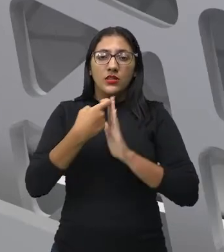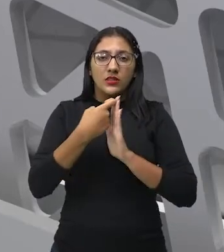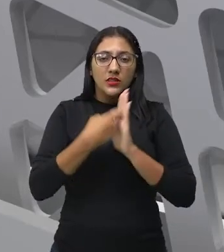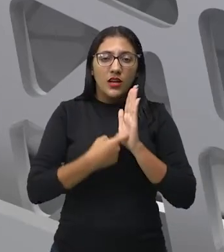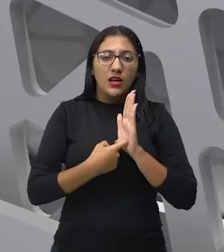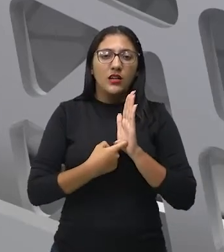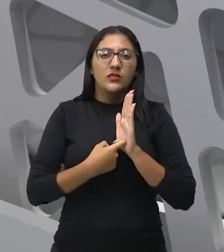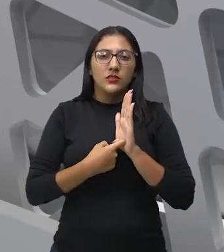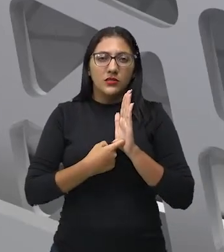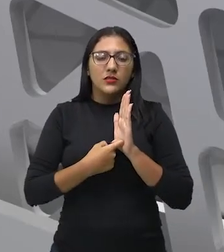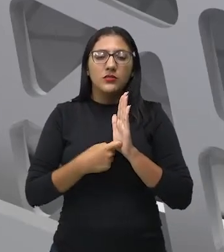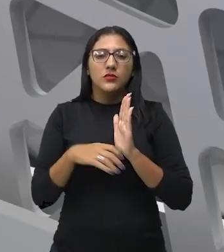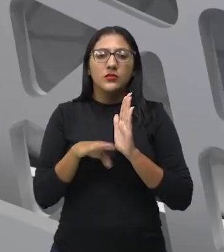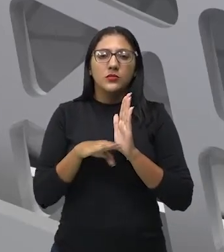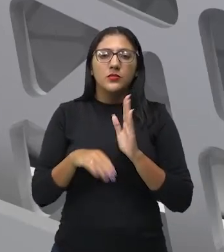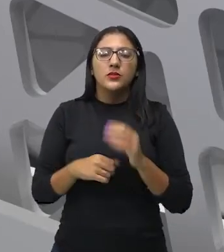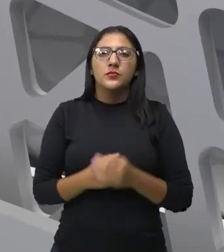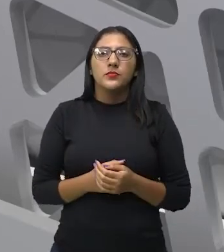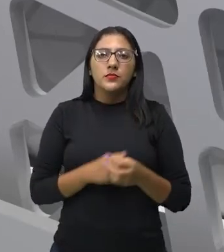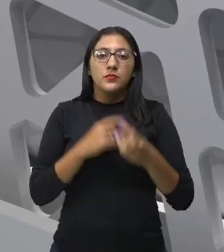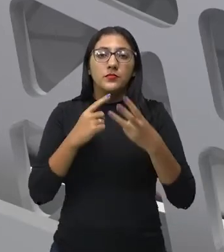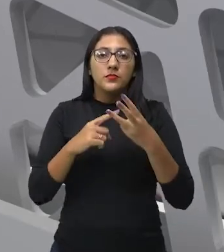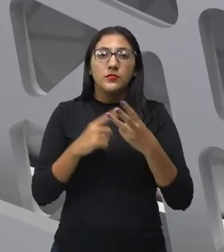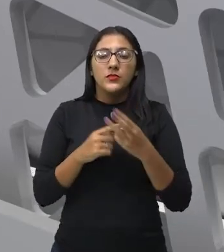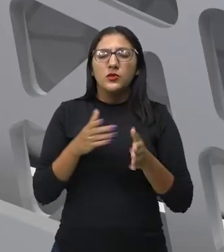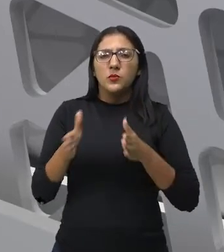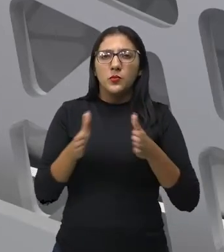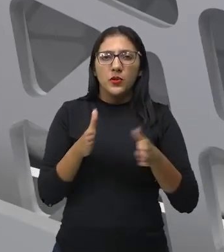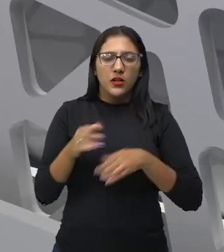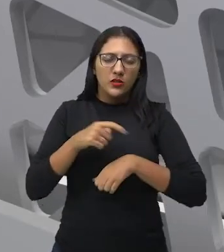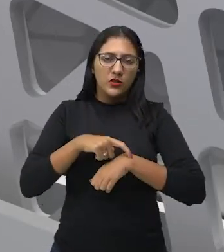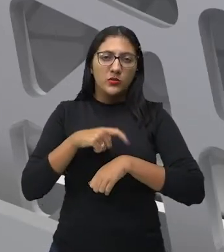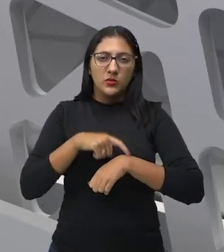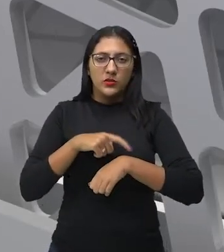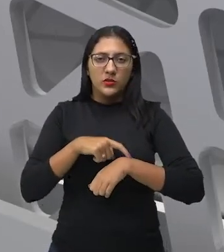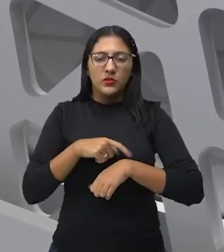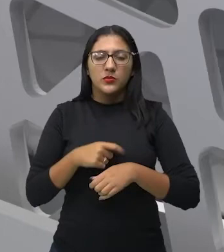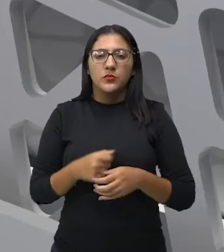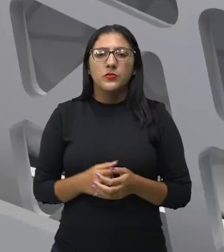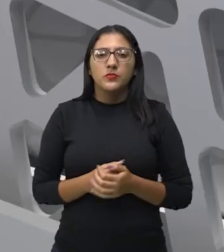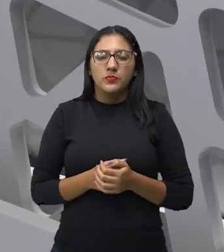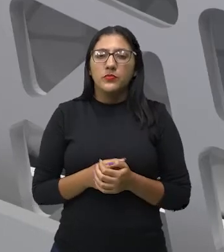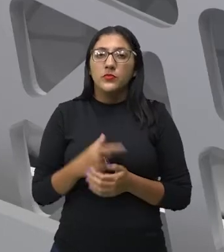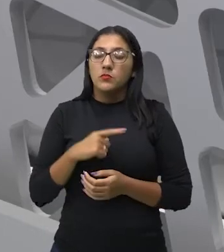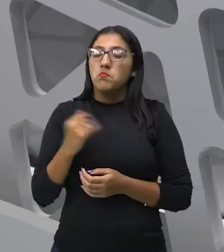taxa e o tempo, certo? São